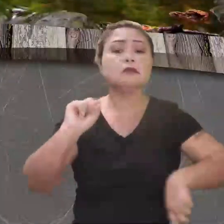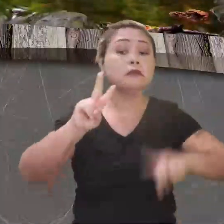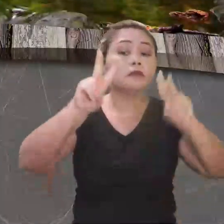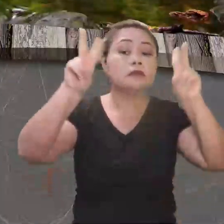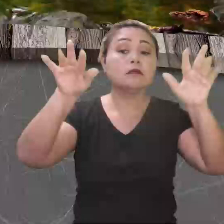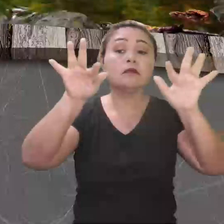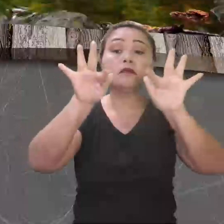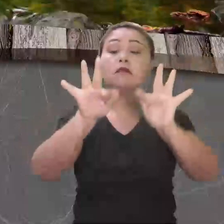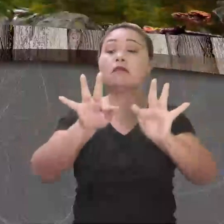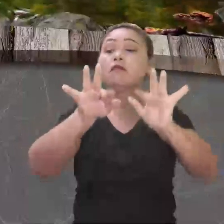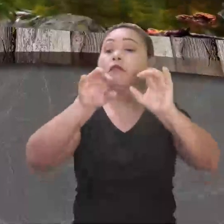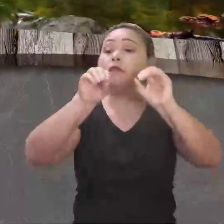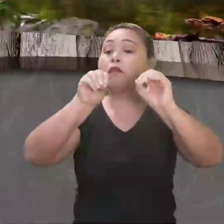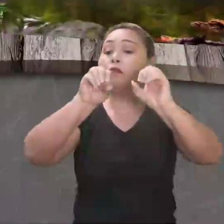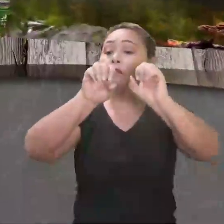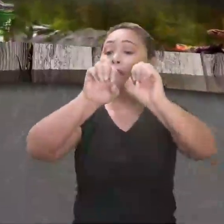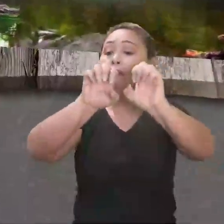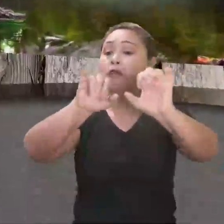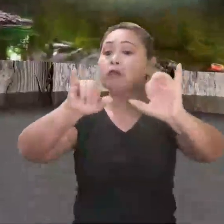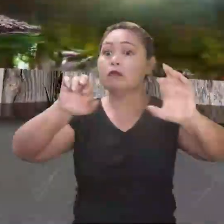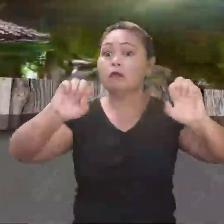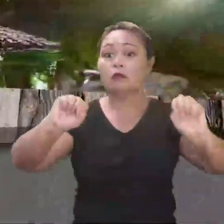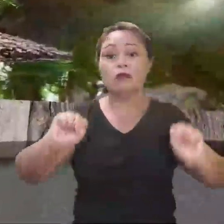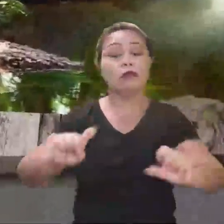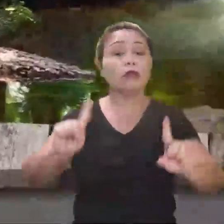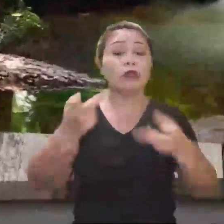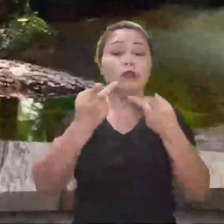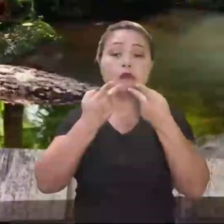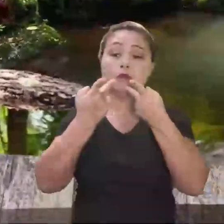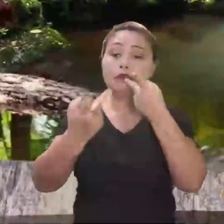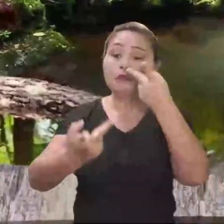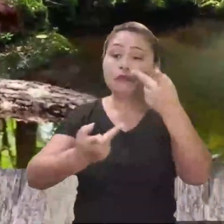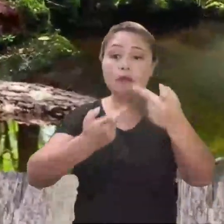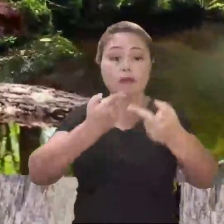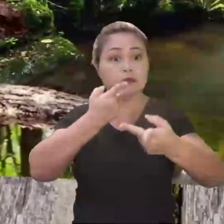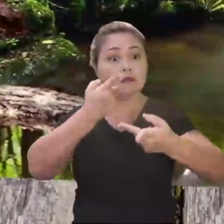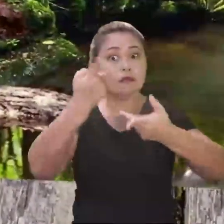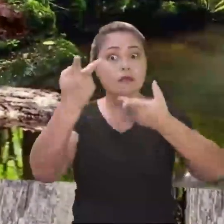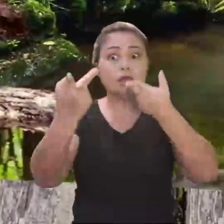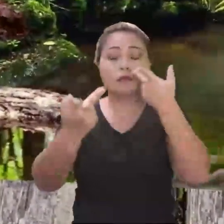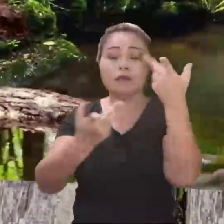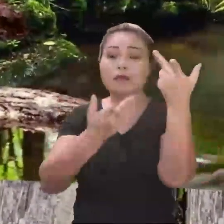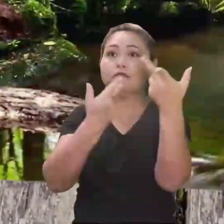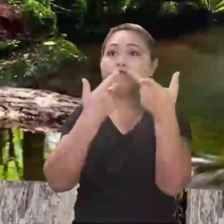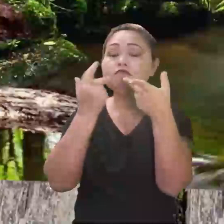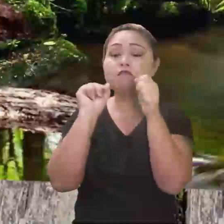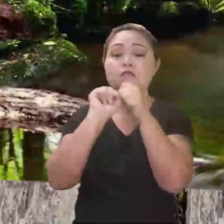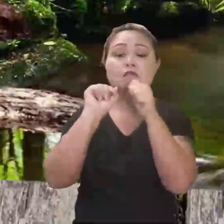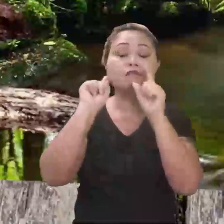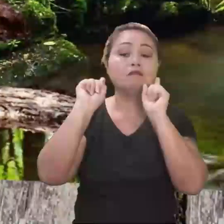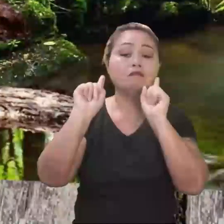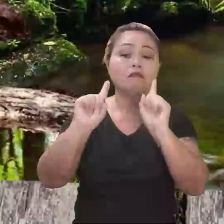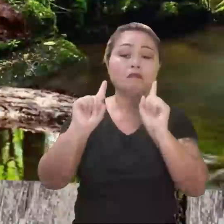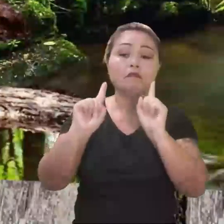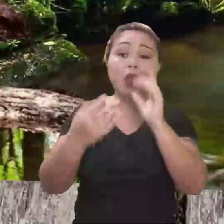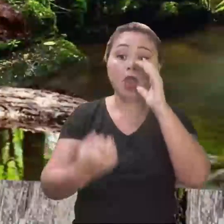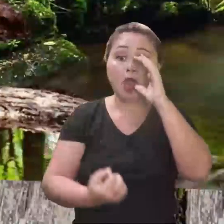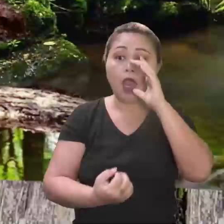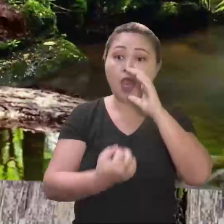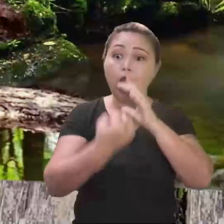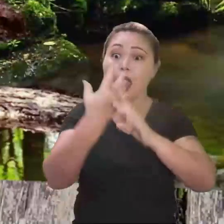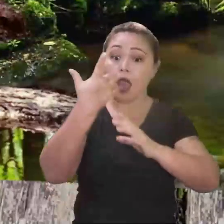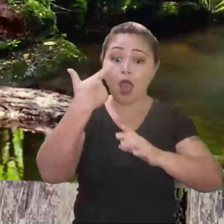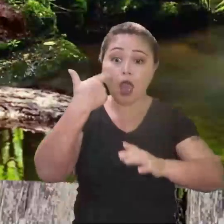mesmo? Fósseis, né? Falamos de descobertas fantásticas aqui